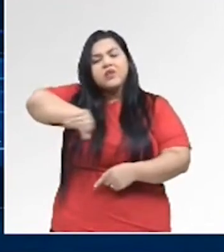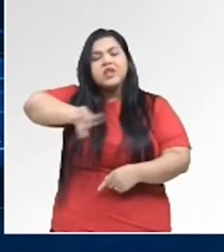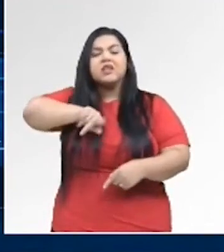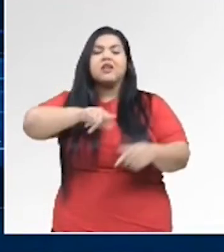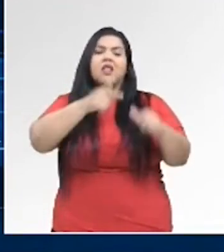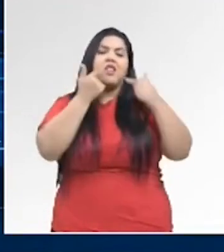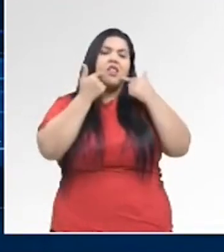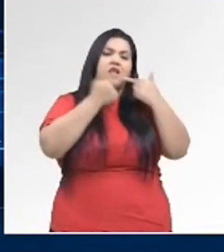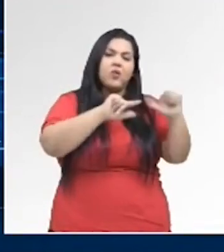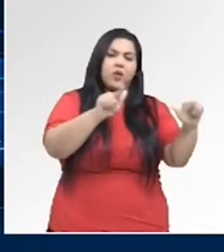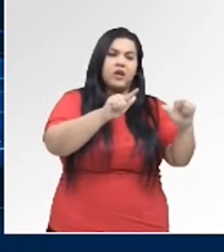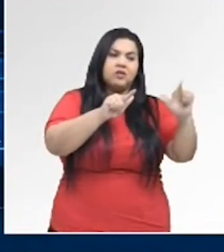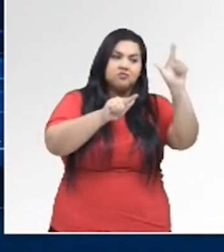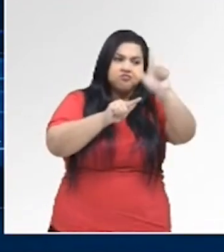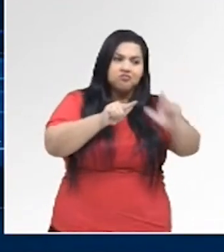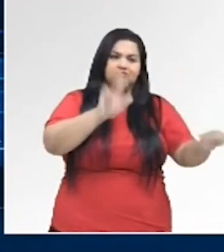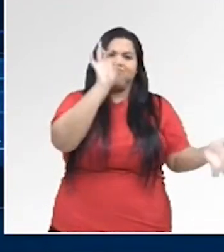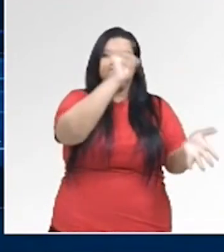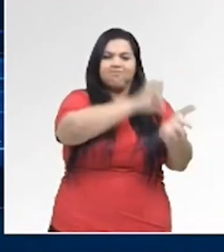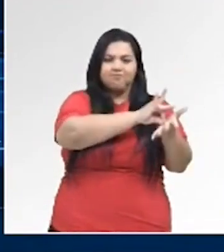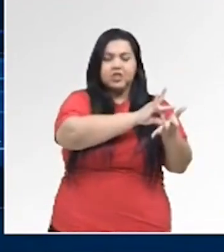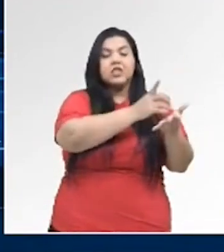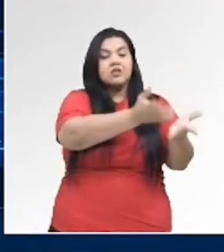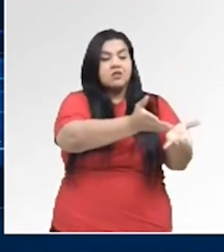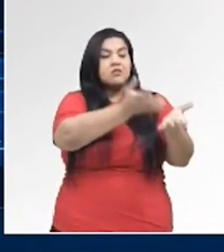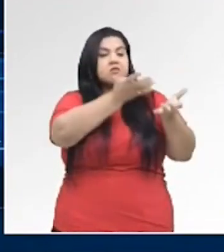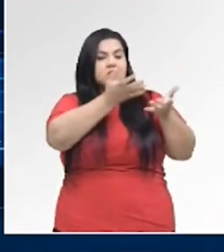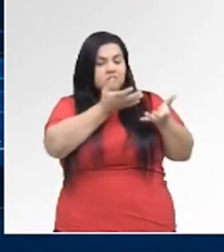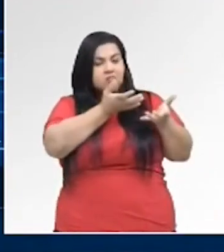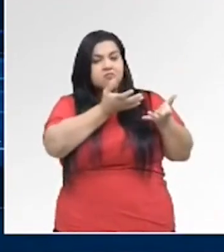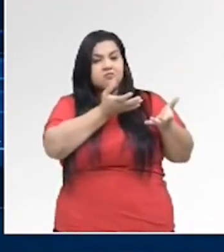linguagem literária, que requer